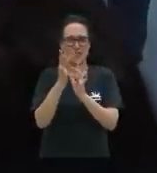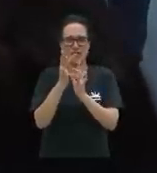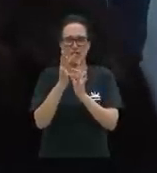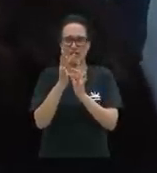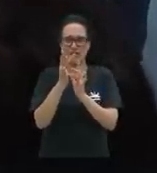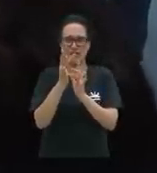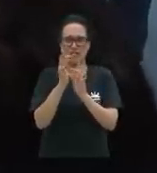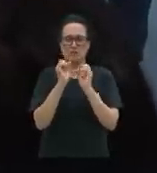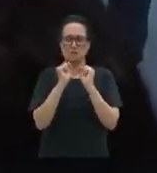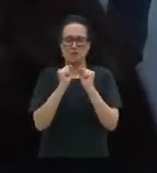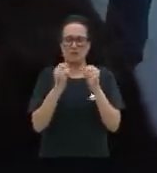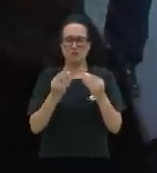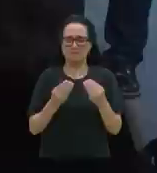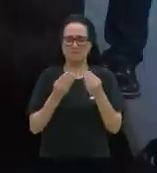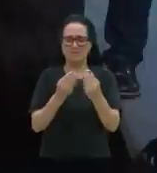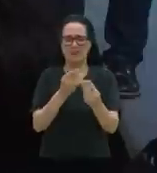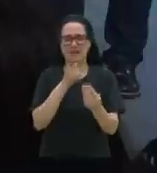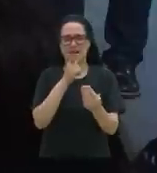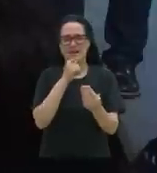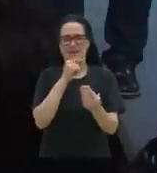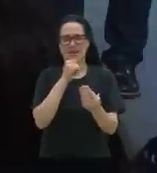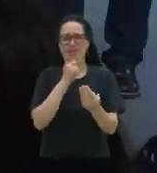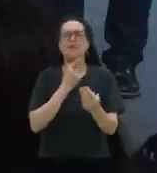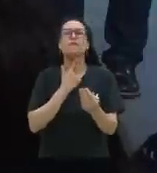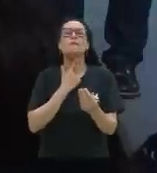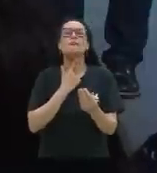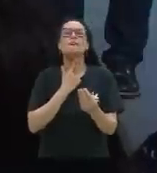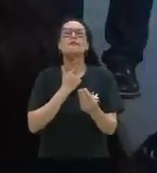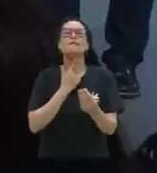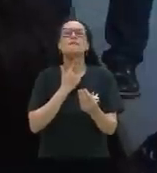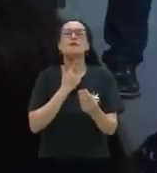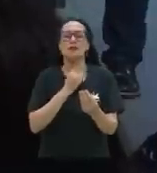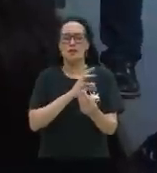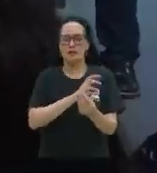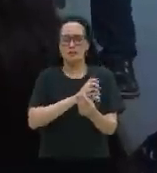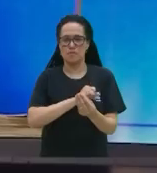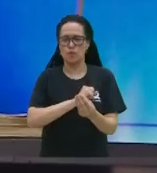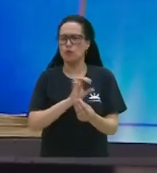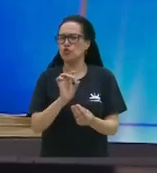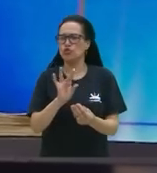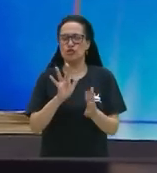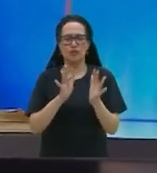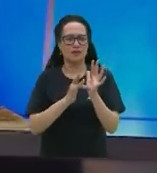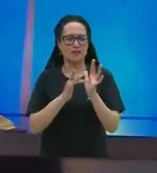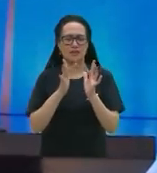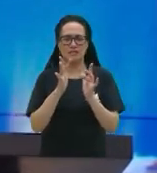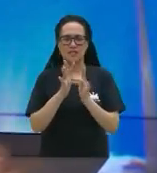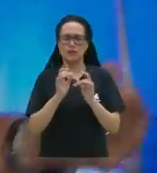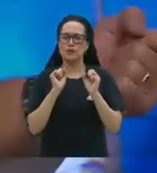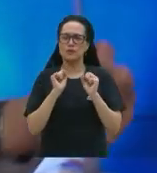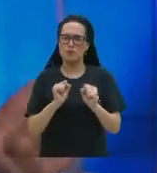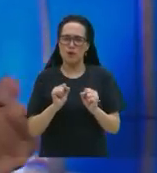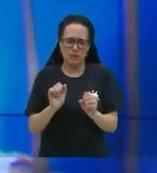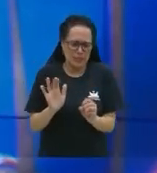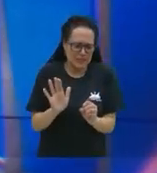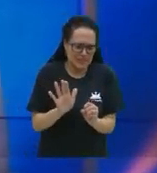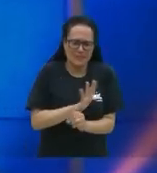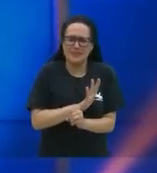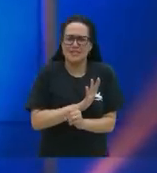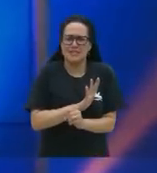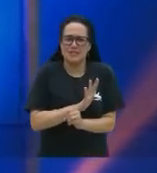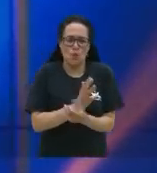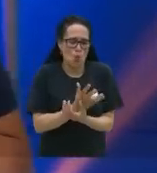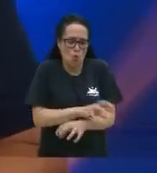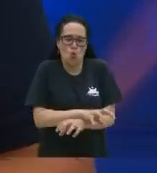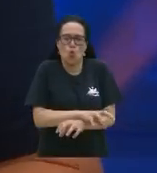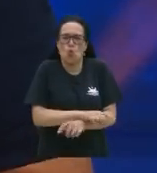amor. Somente Jesus pode preencher esse vazio de amor. O mundo não pode,